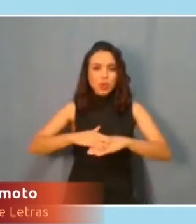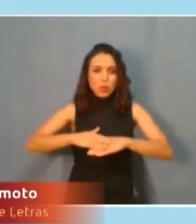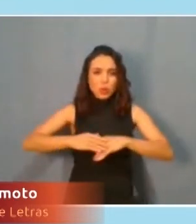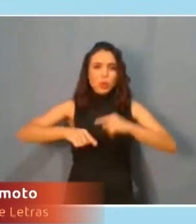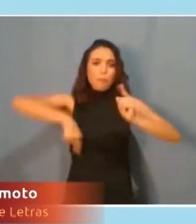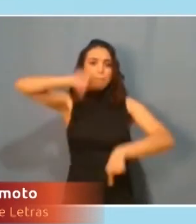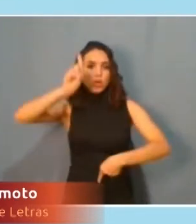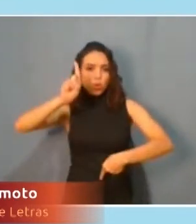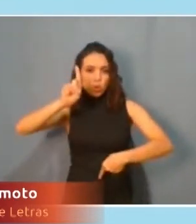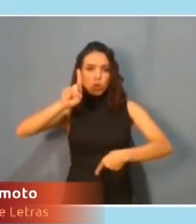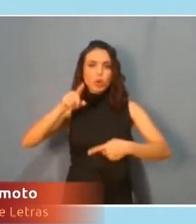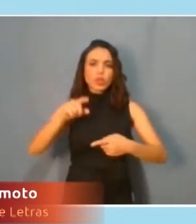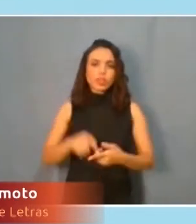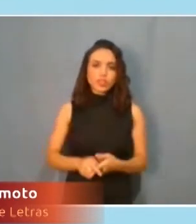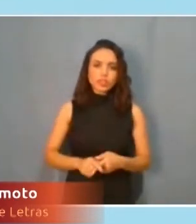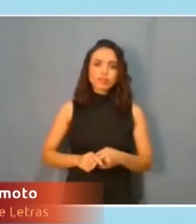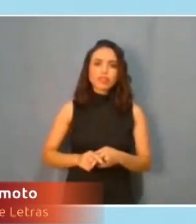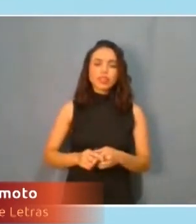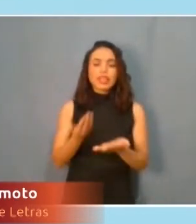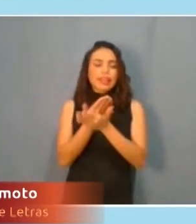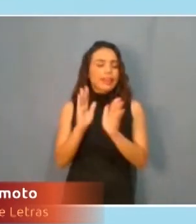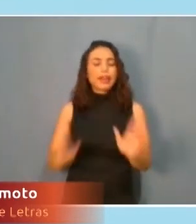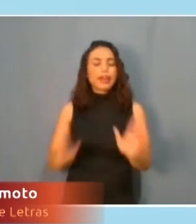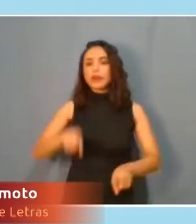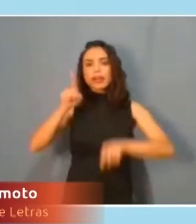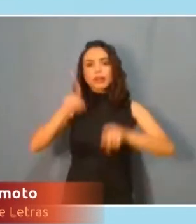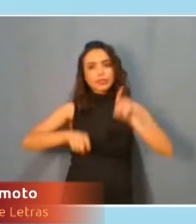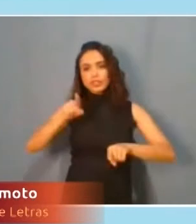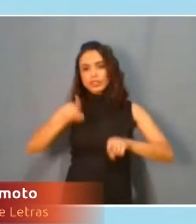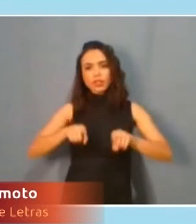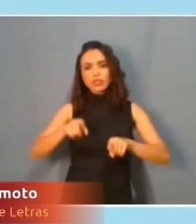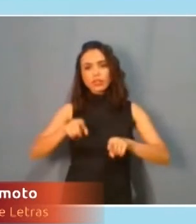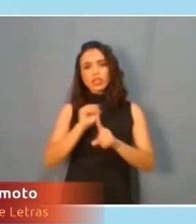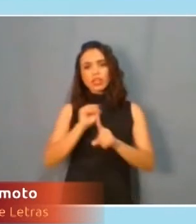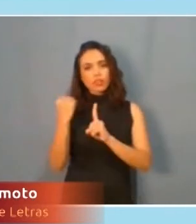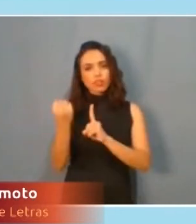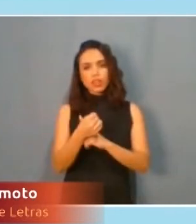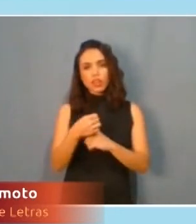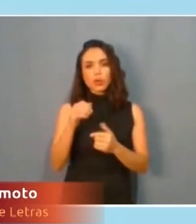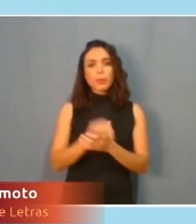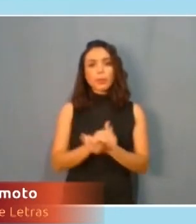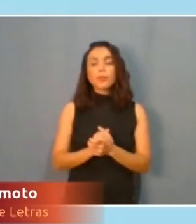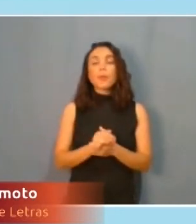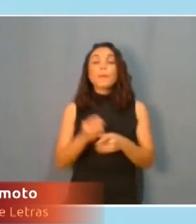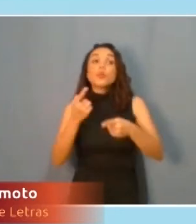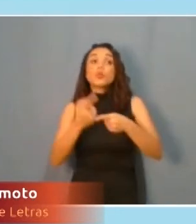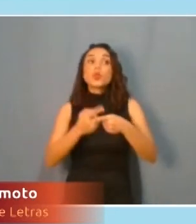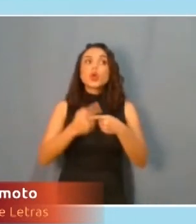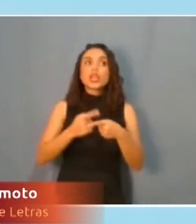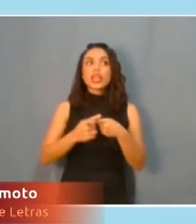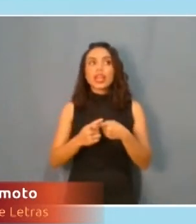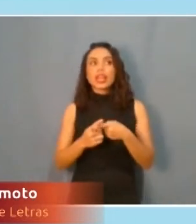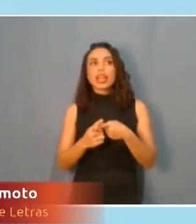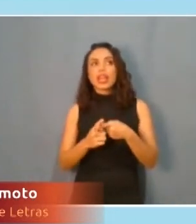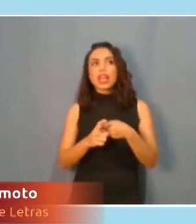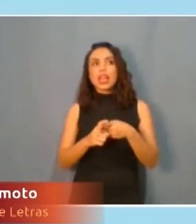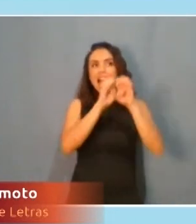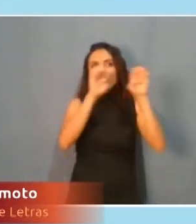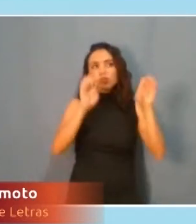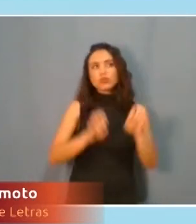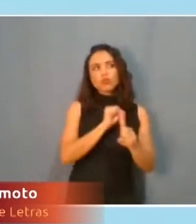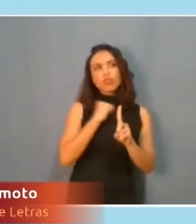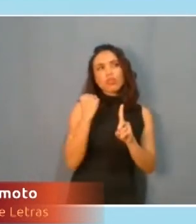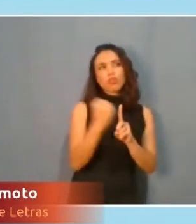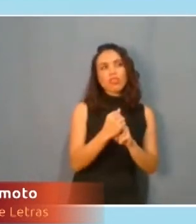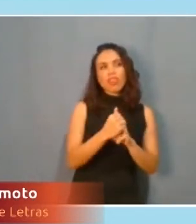Porque o sistema tributário ele está montado de tal forma que os bilionários ficam cada vez mais bilionários sem